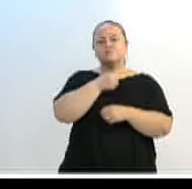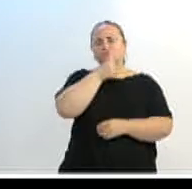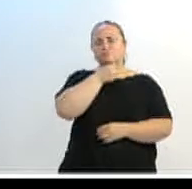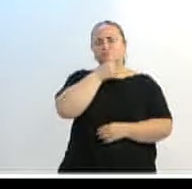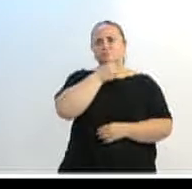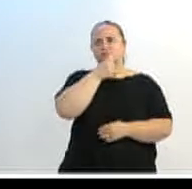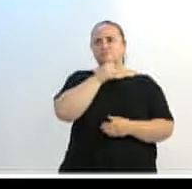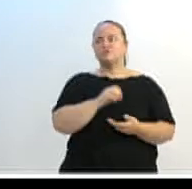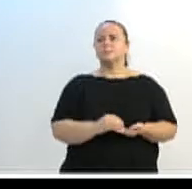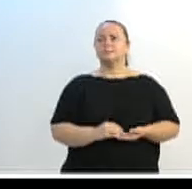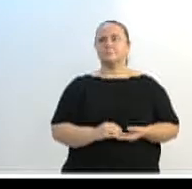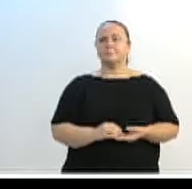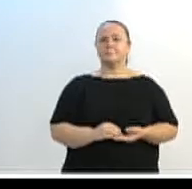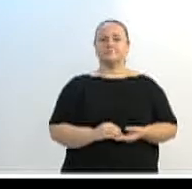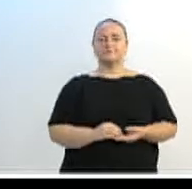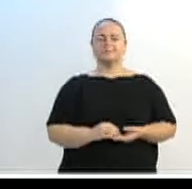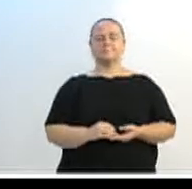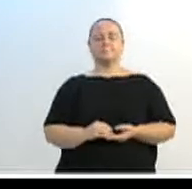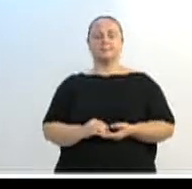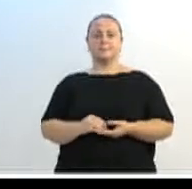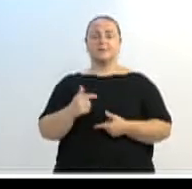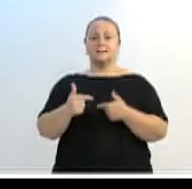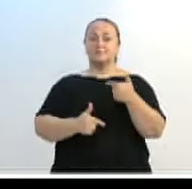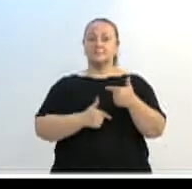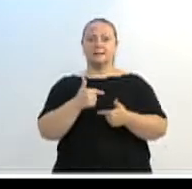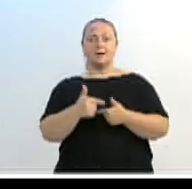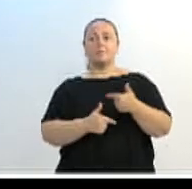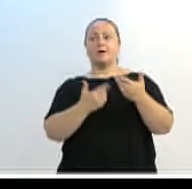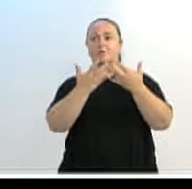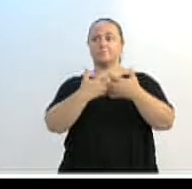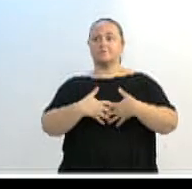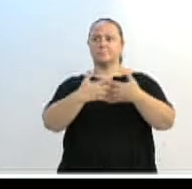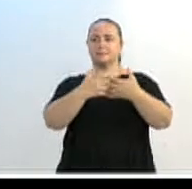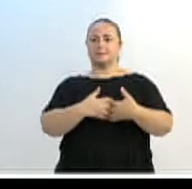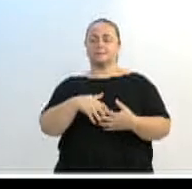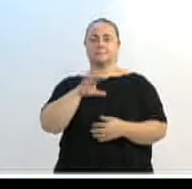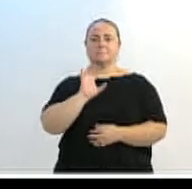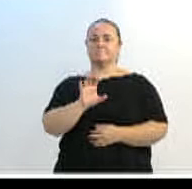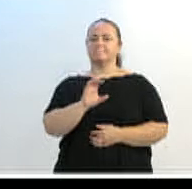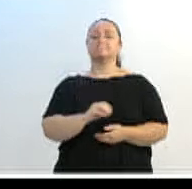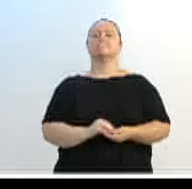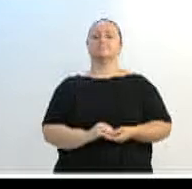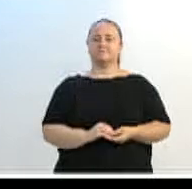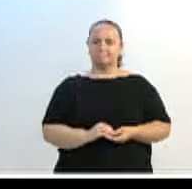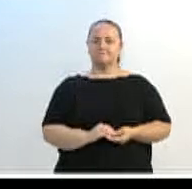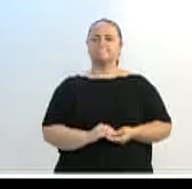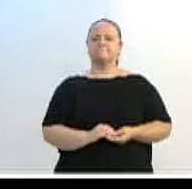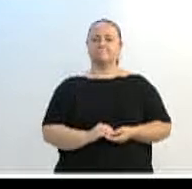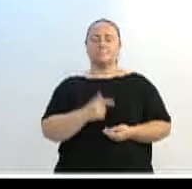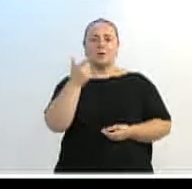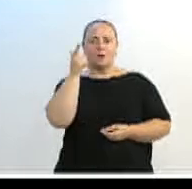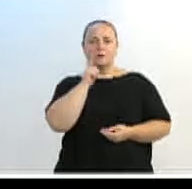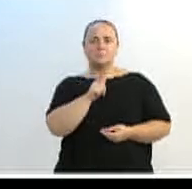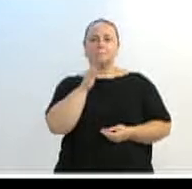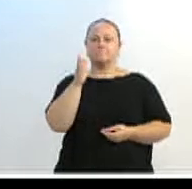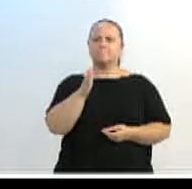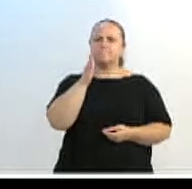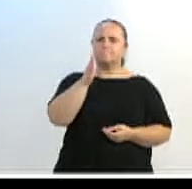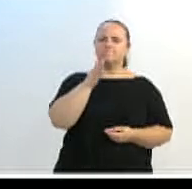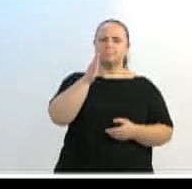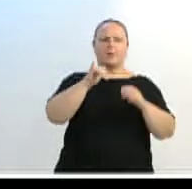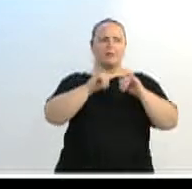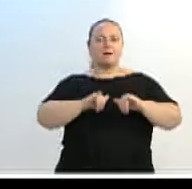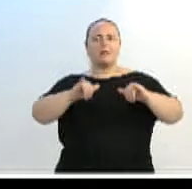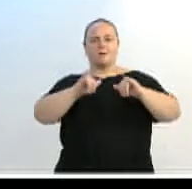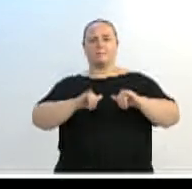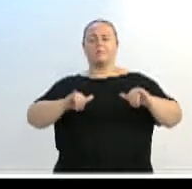Então, isso é o trabalho de Rotary, poder ajudar contribuições em participação em campanhas. E